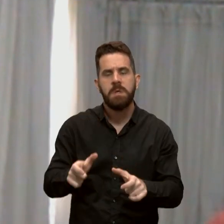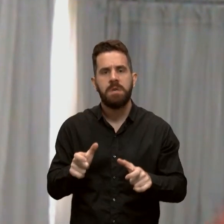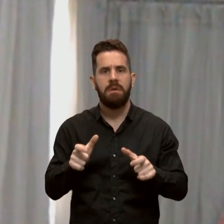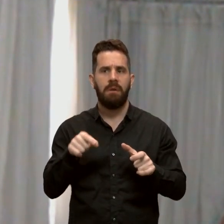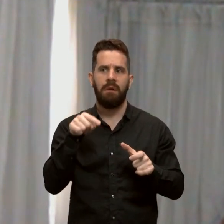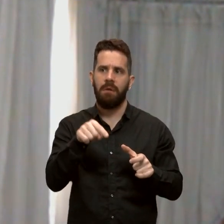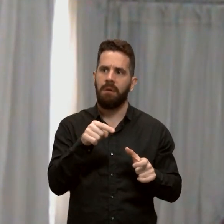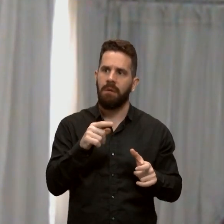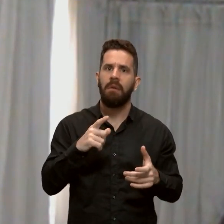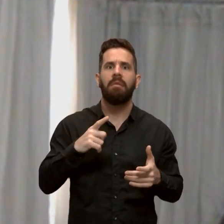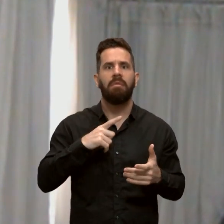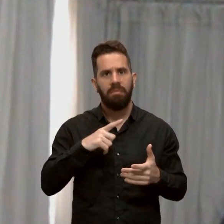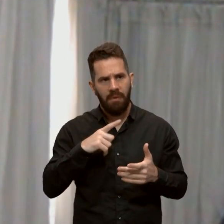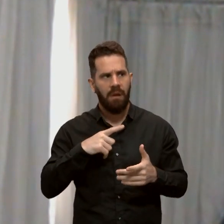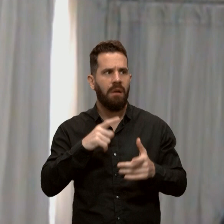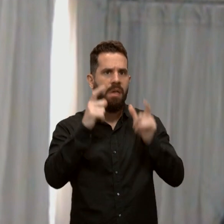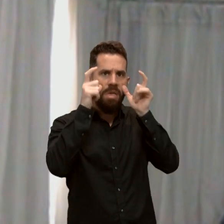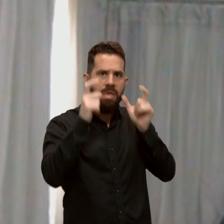divergentes.